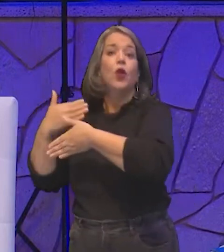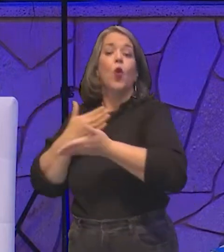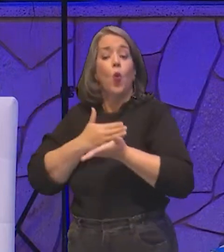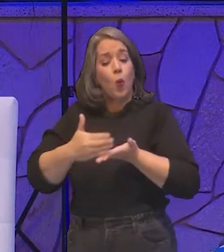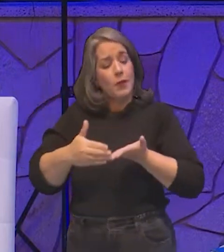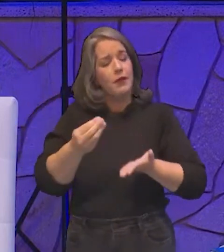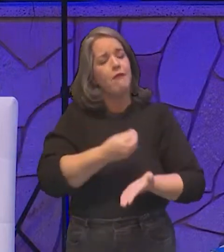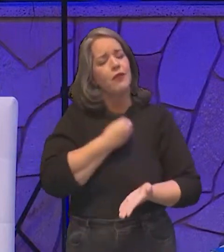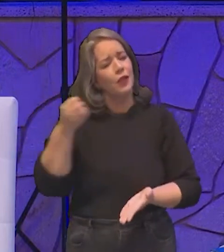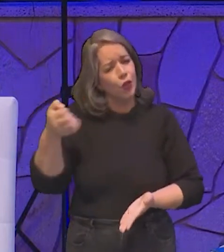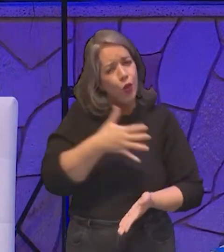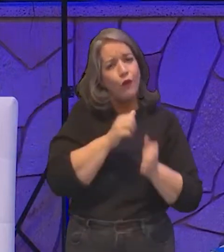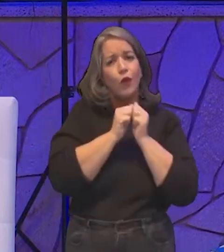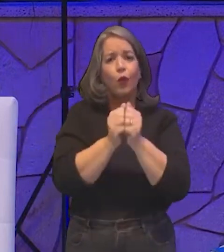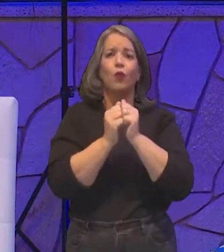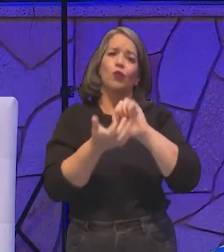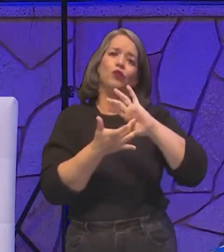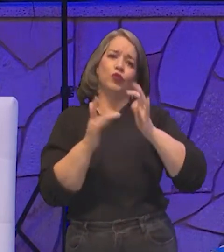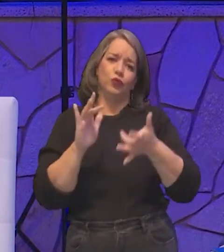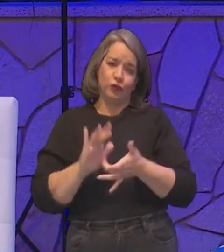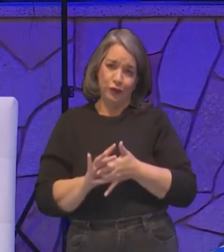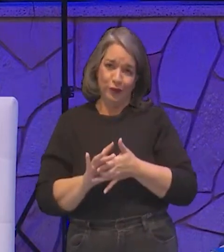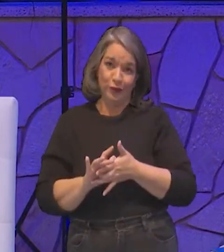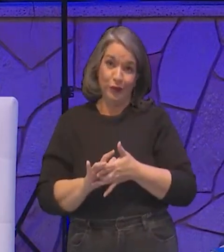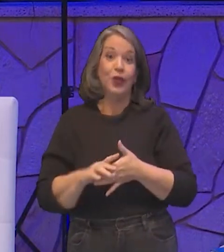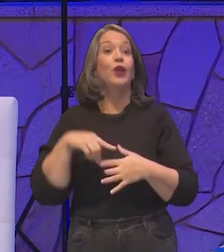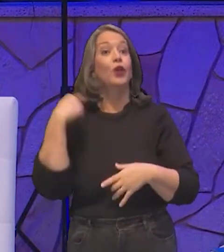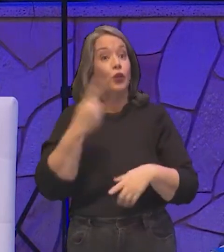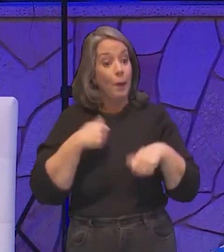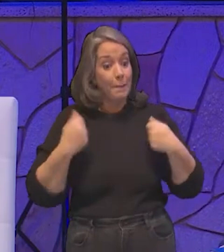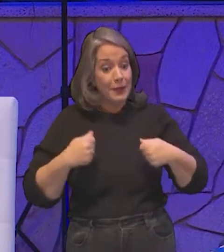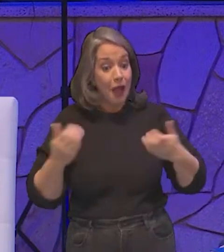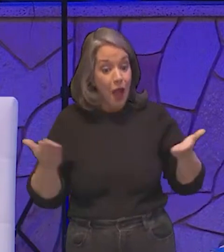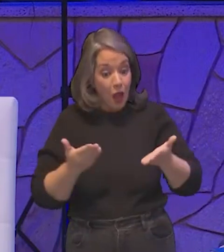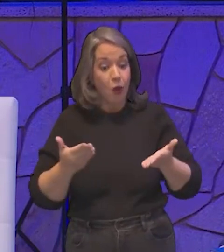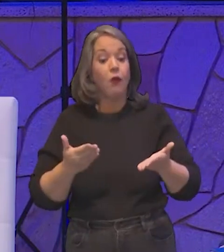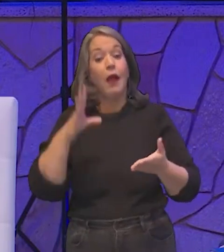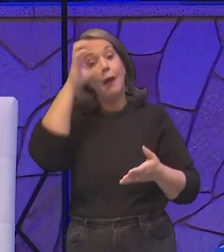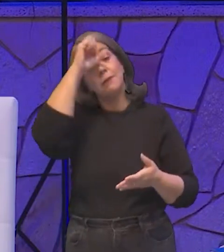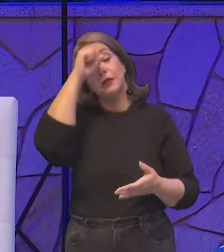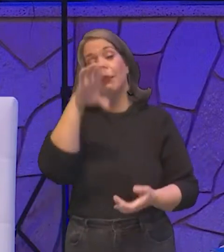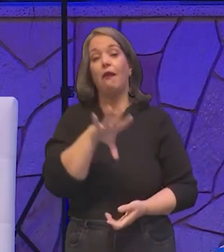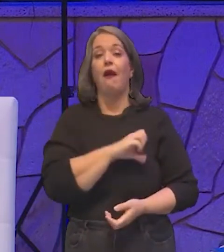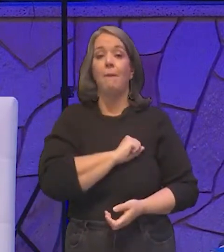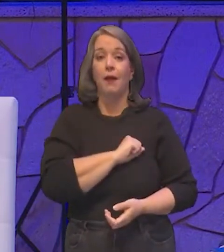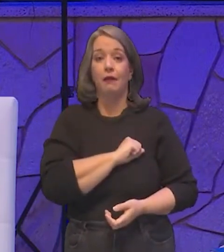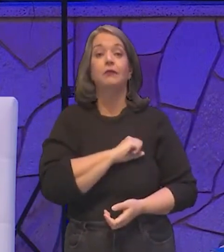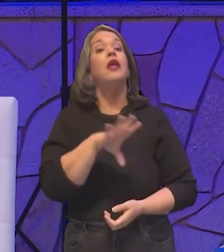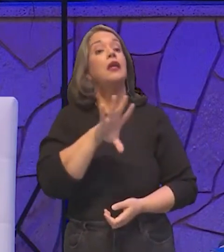ele deve perdurar mesmo nas situações mais extremas que podemos encontrar.